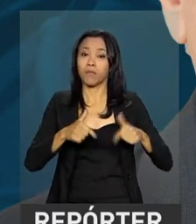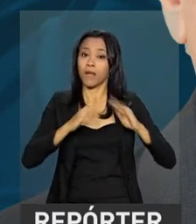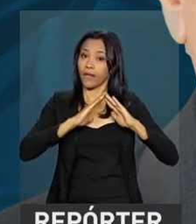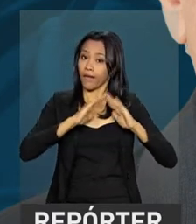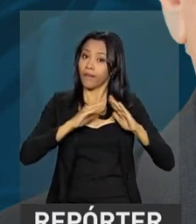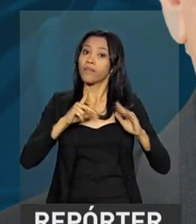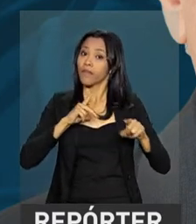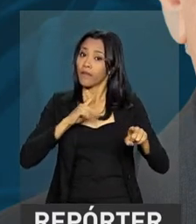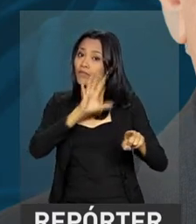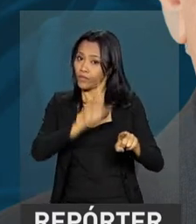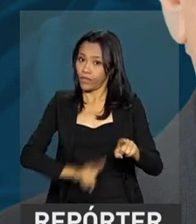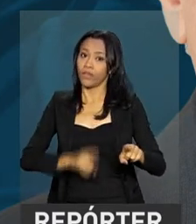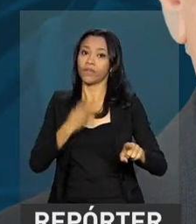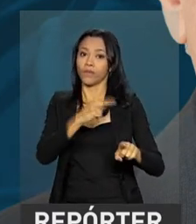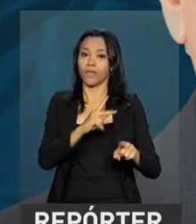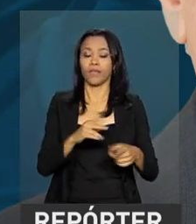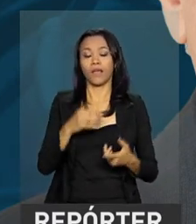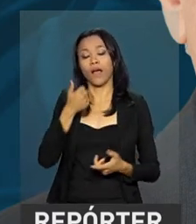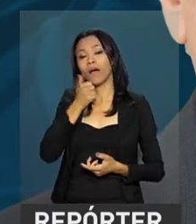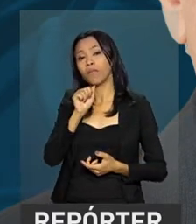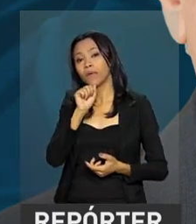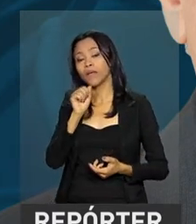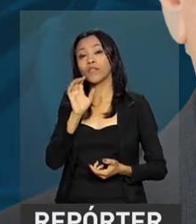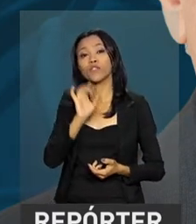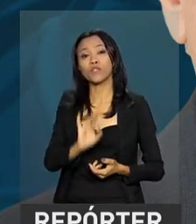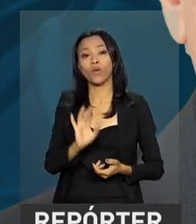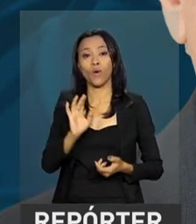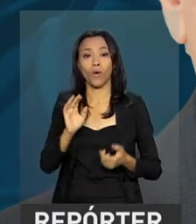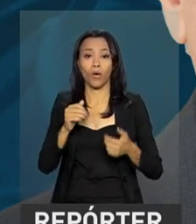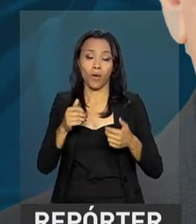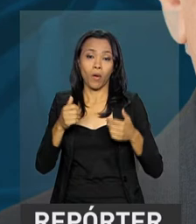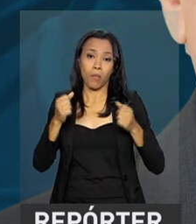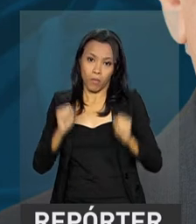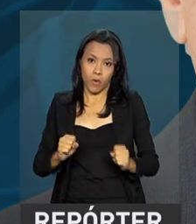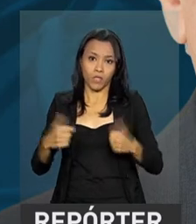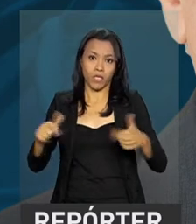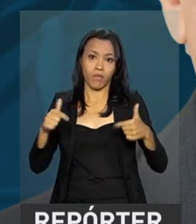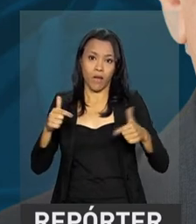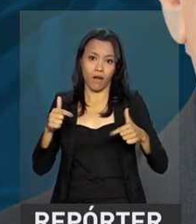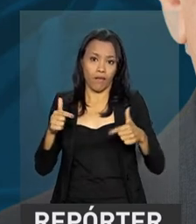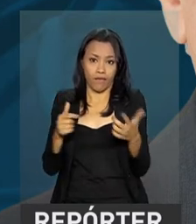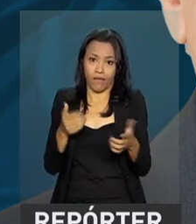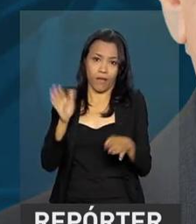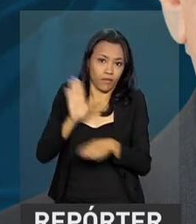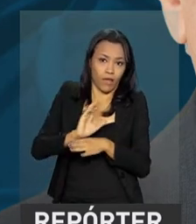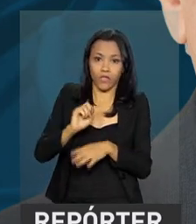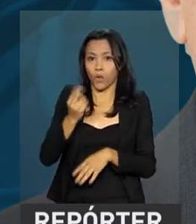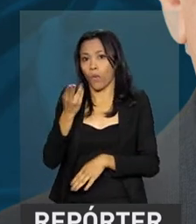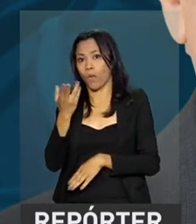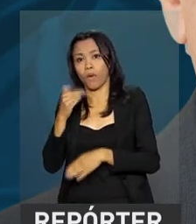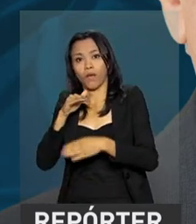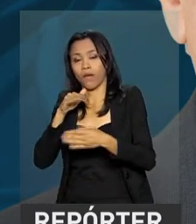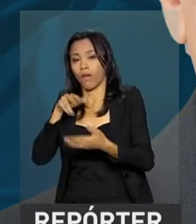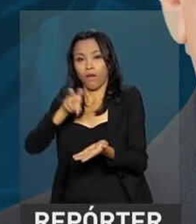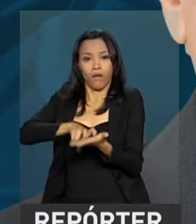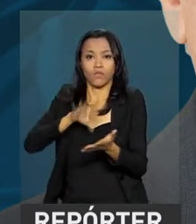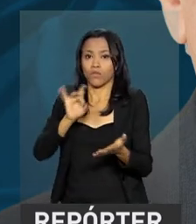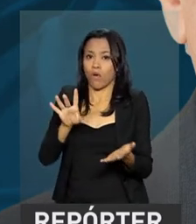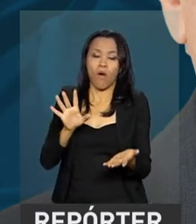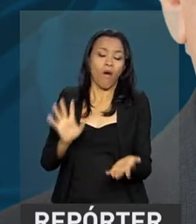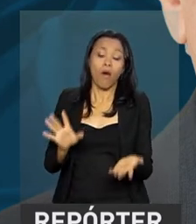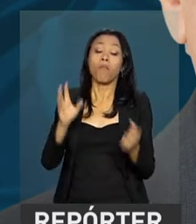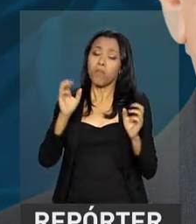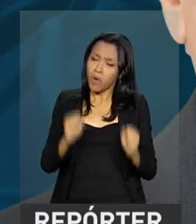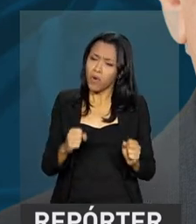direitos garantidos. A mãe, que só pode trabalhar meio expediente e precisa completar a renda familiar, pode exercer